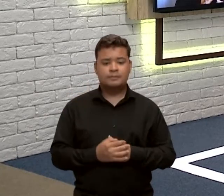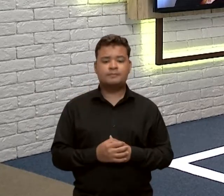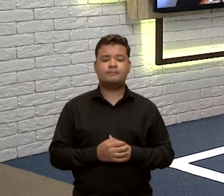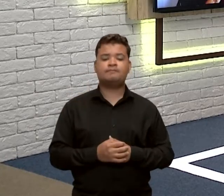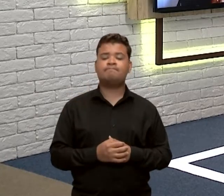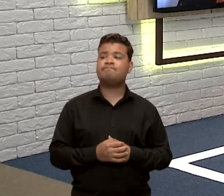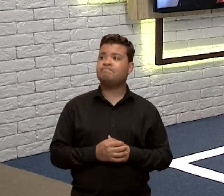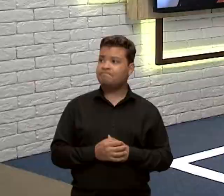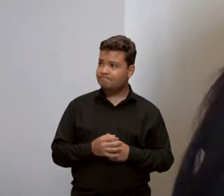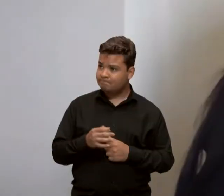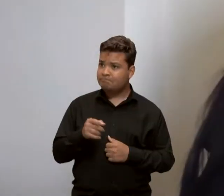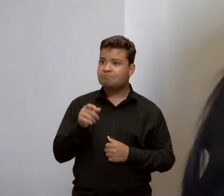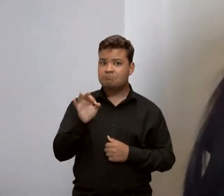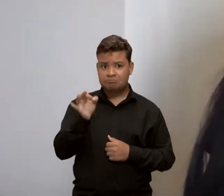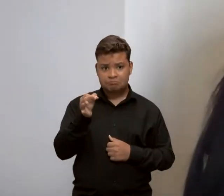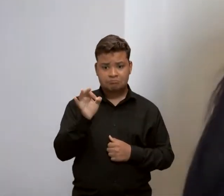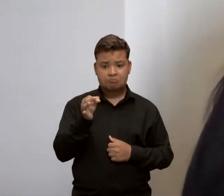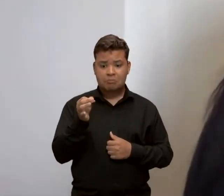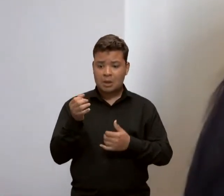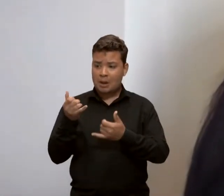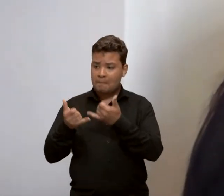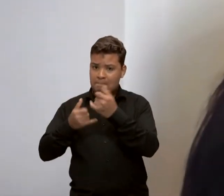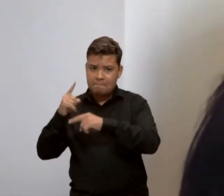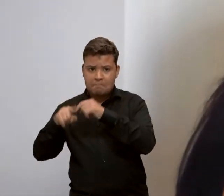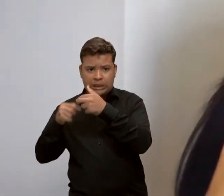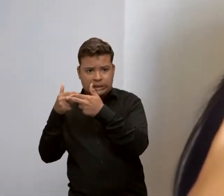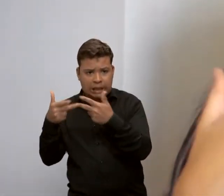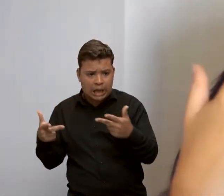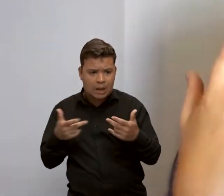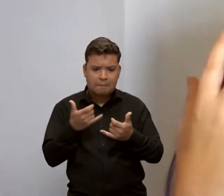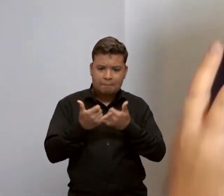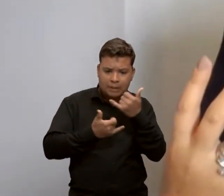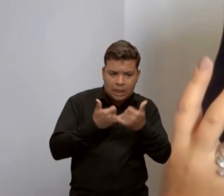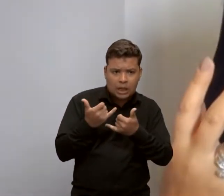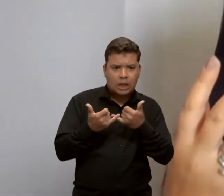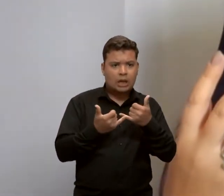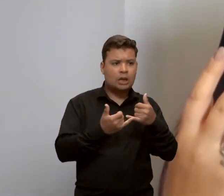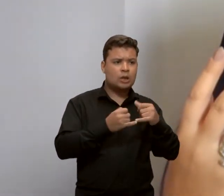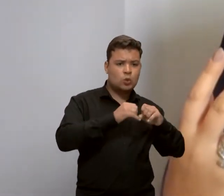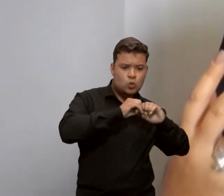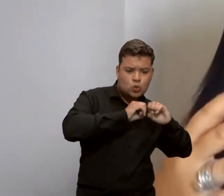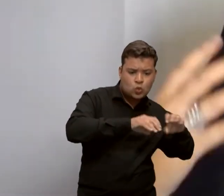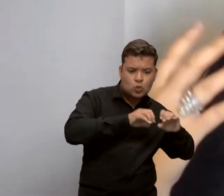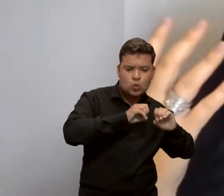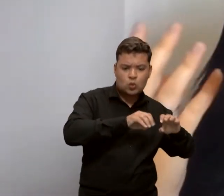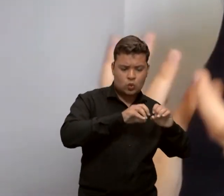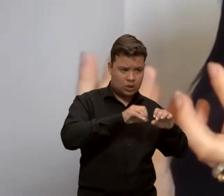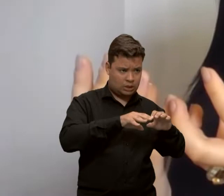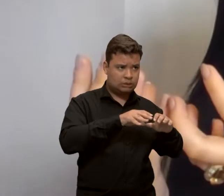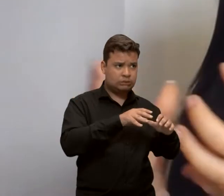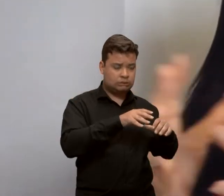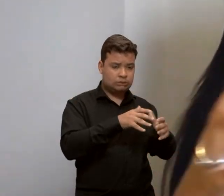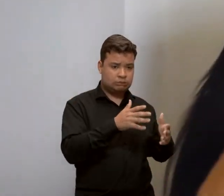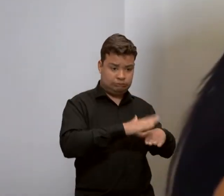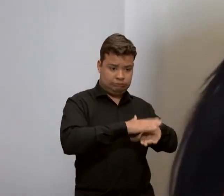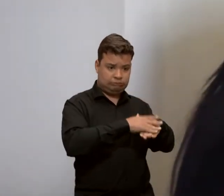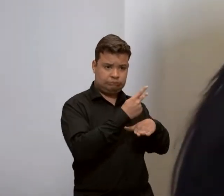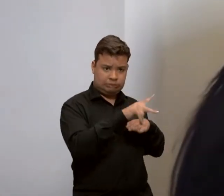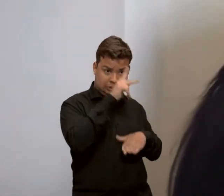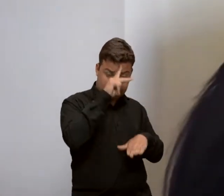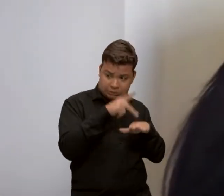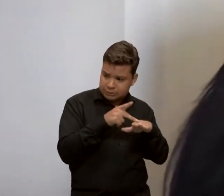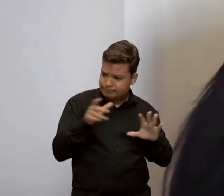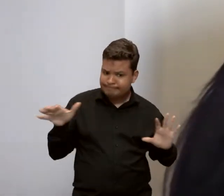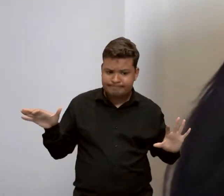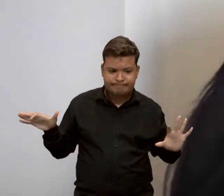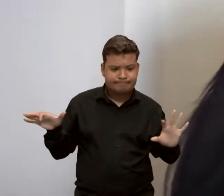possível aliar o brinquedo, a brincadeira, com uma educação emancipatória, né, que